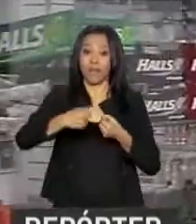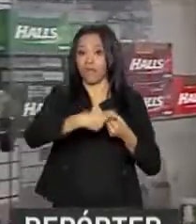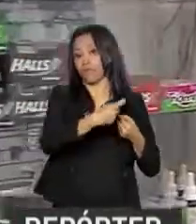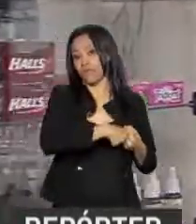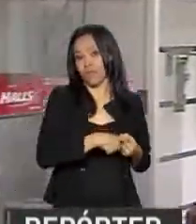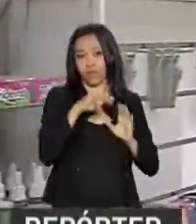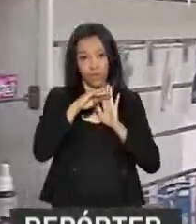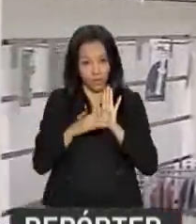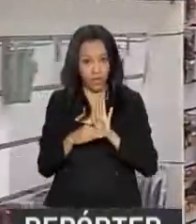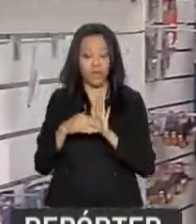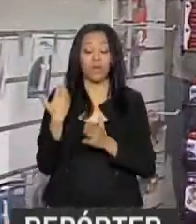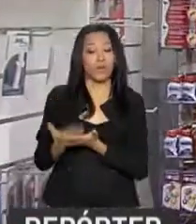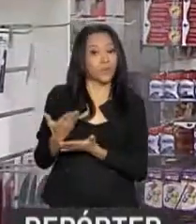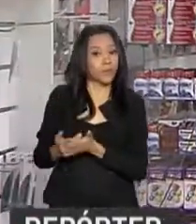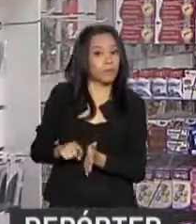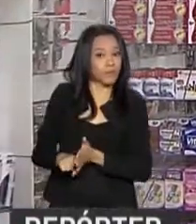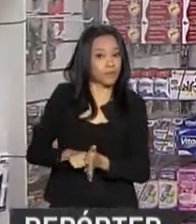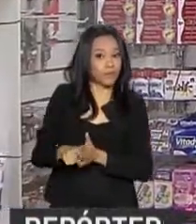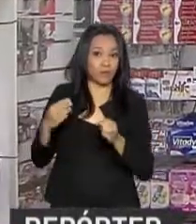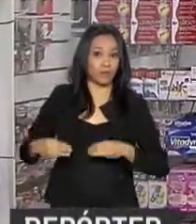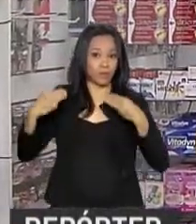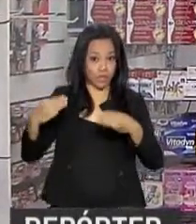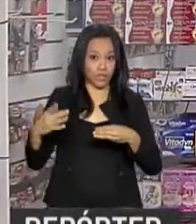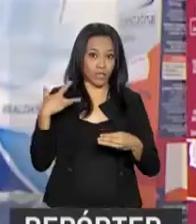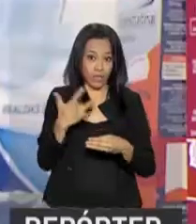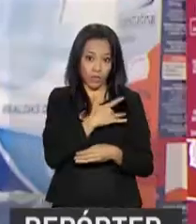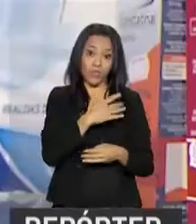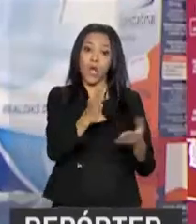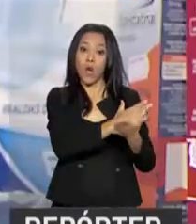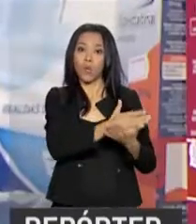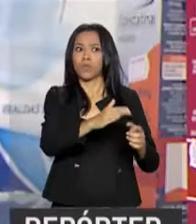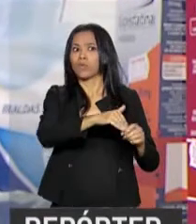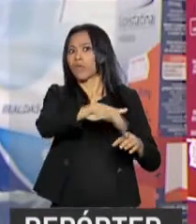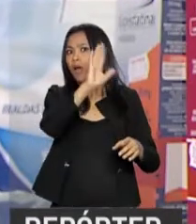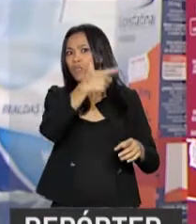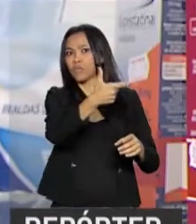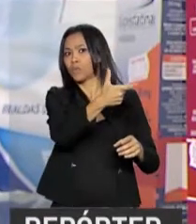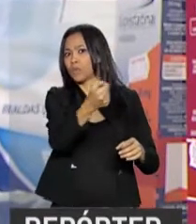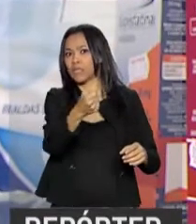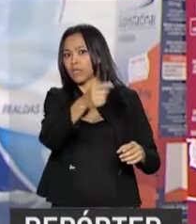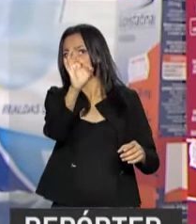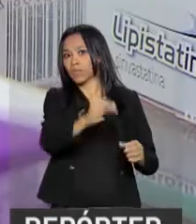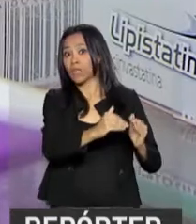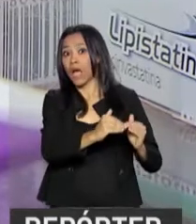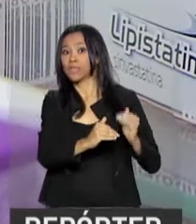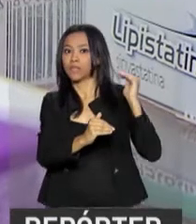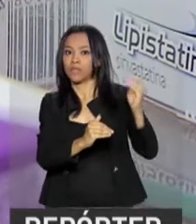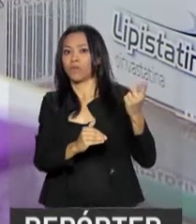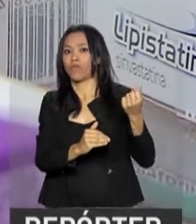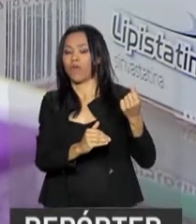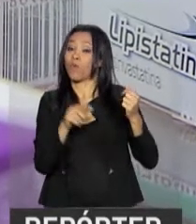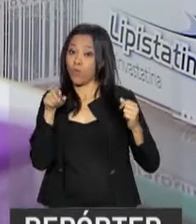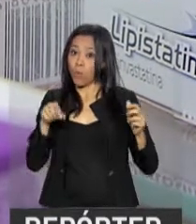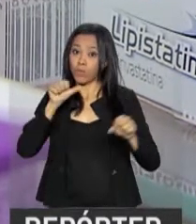programa segundo estudo do ministério alguns produtos têm hoje valores mais de 200% acima do mercado com a mudança